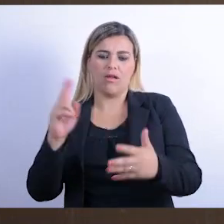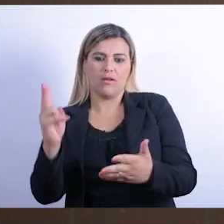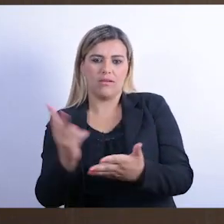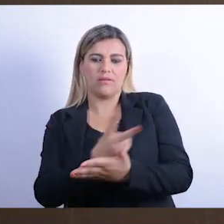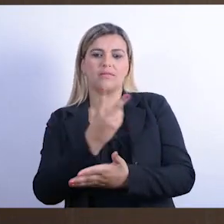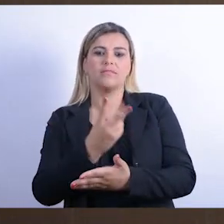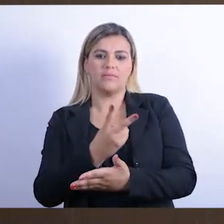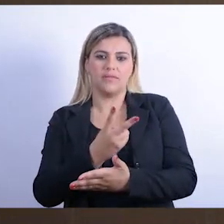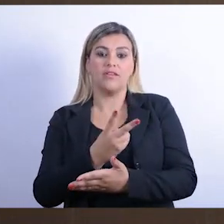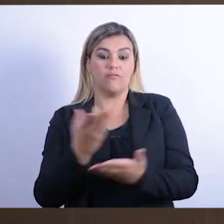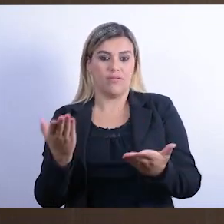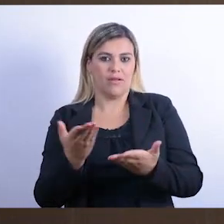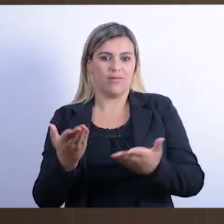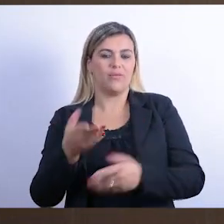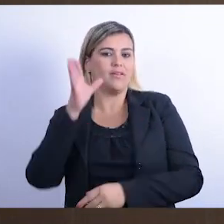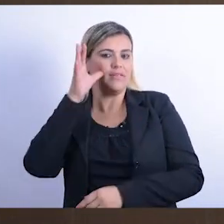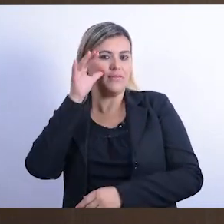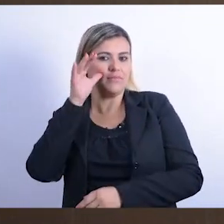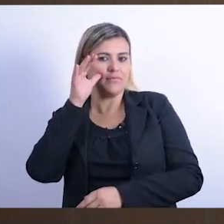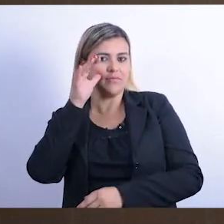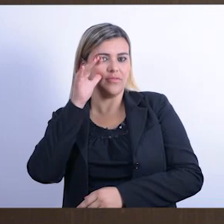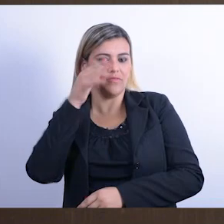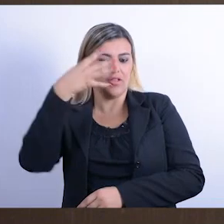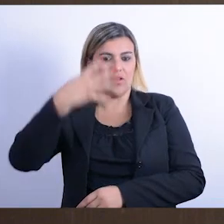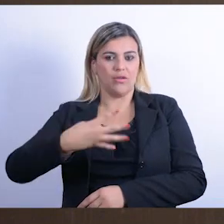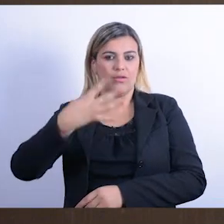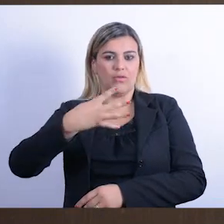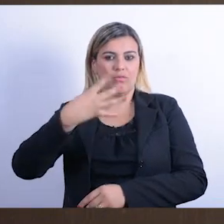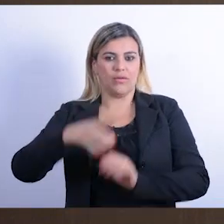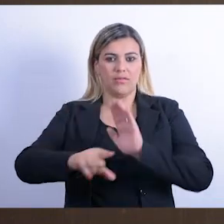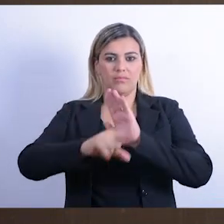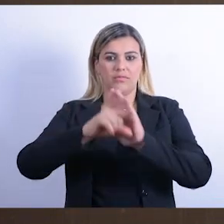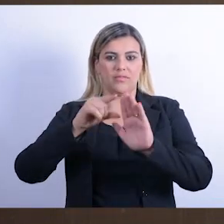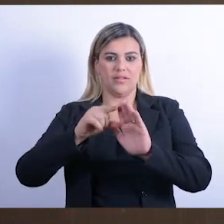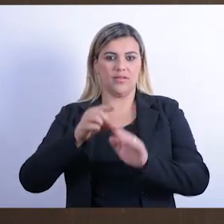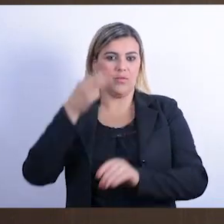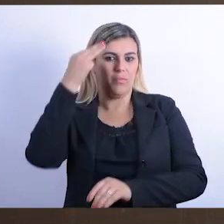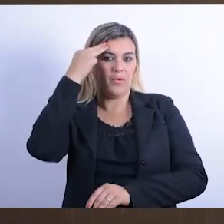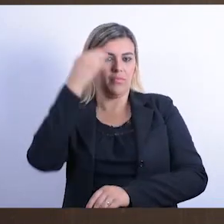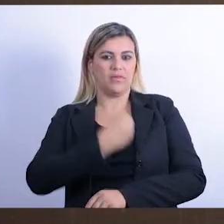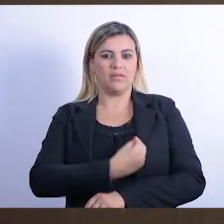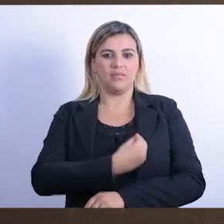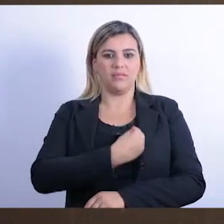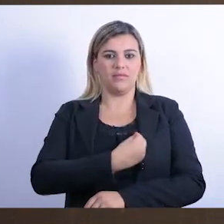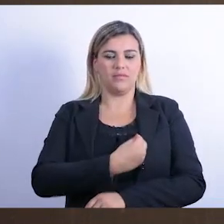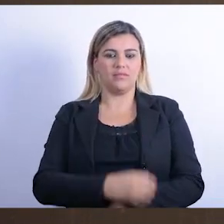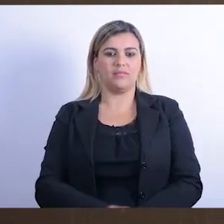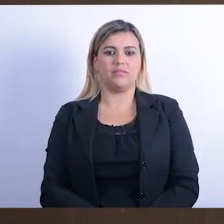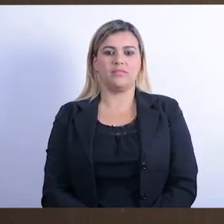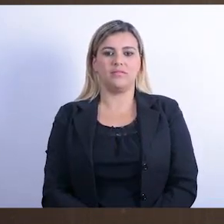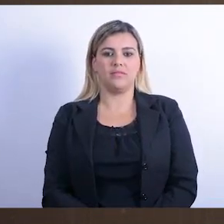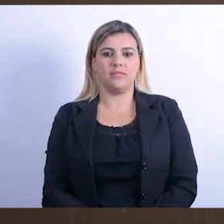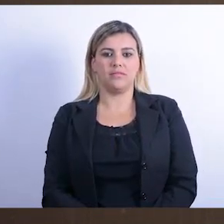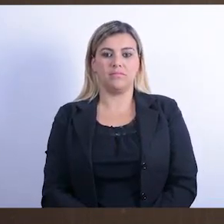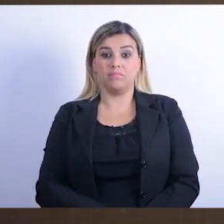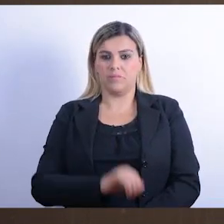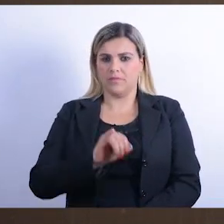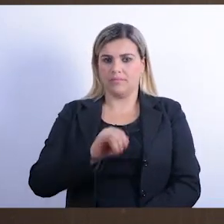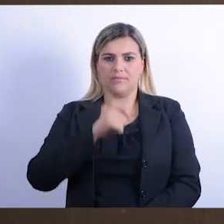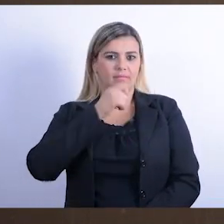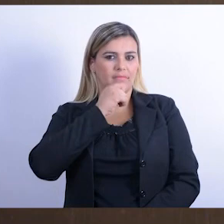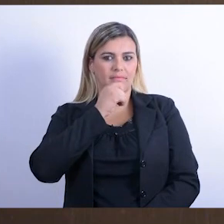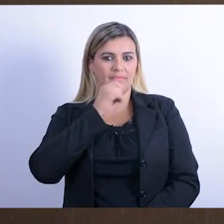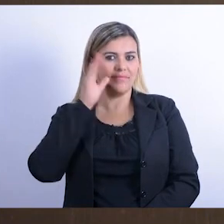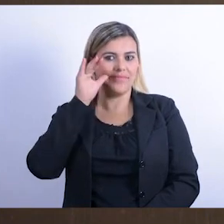Todos esses acontecimentos você confere agora, no 4º episódio da websérie Memória Viva.